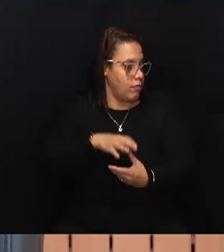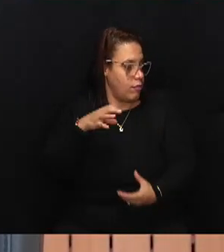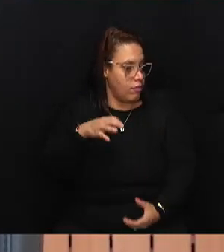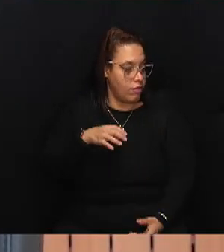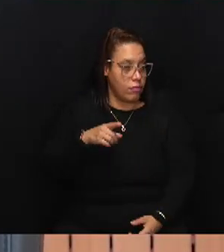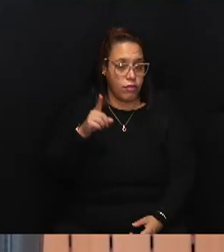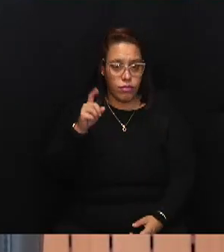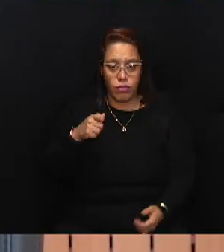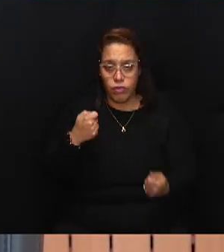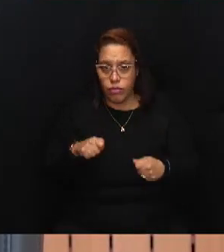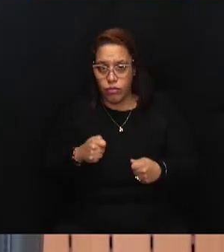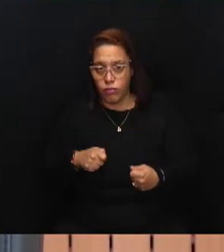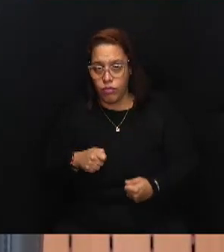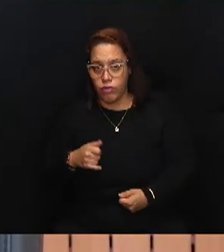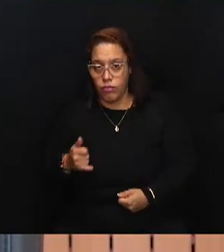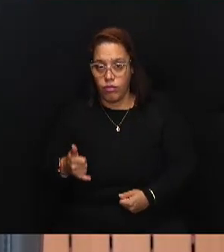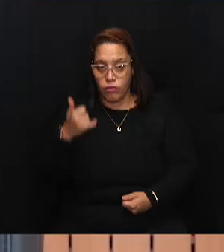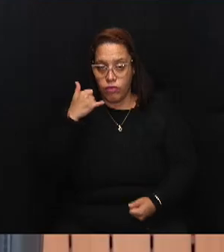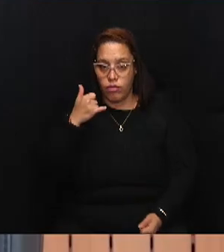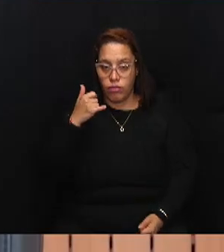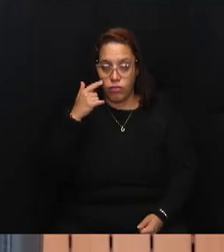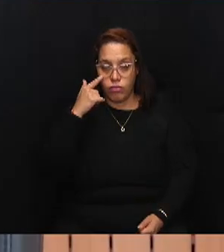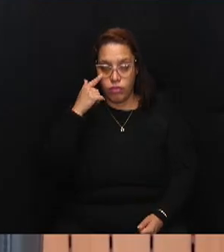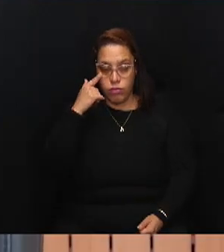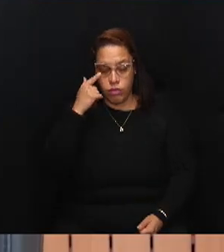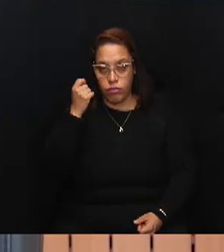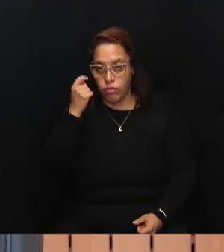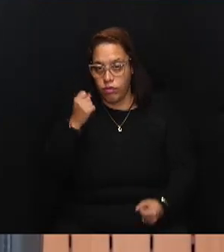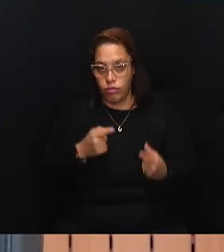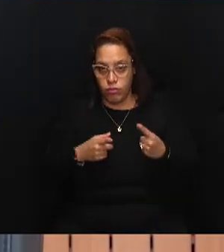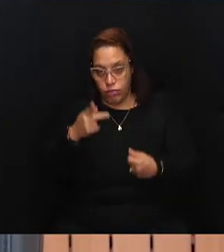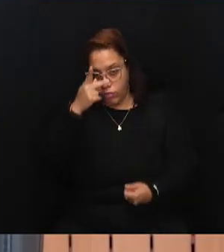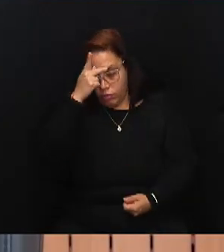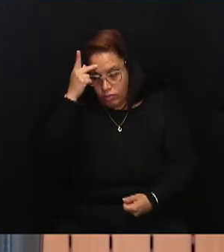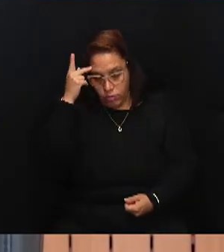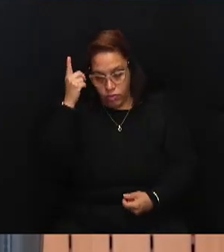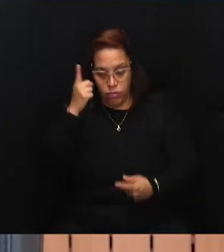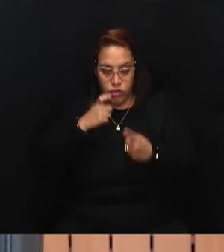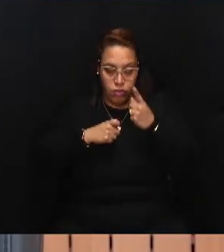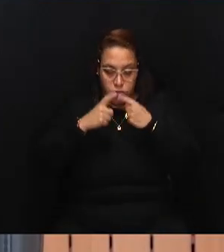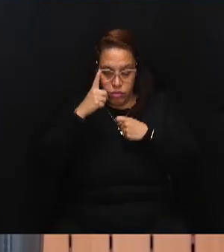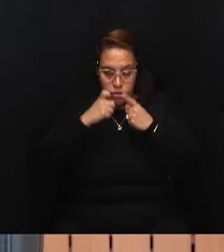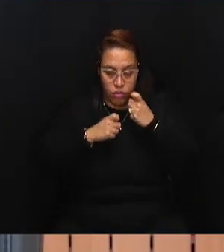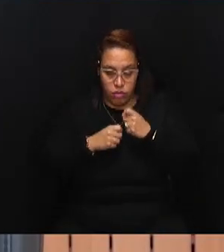E se tiver o telefone, porque algumas vezes, principalmente quando é violação